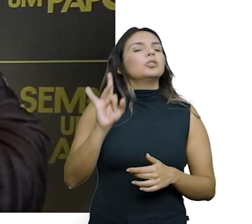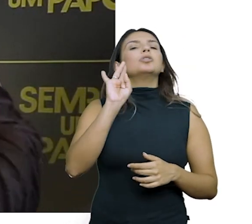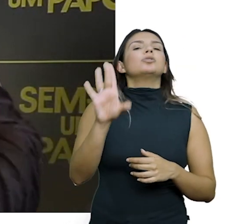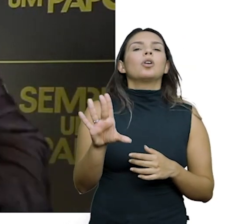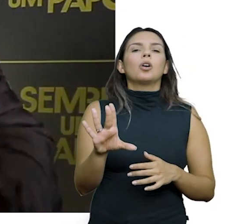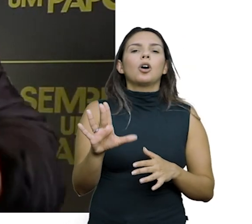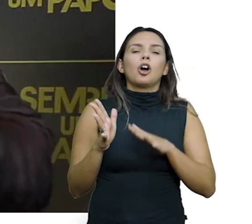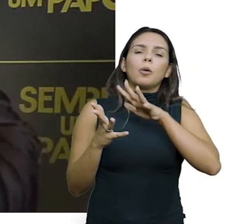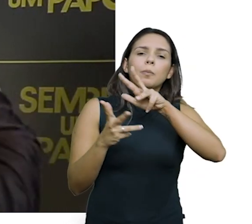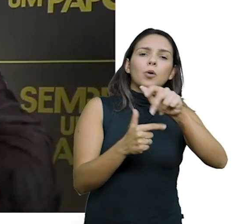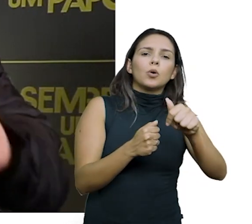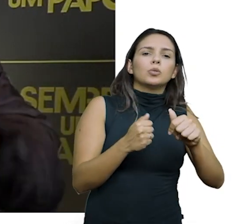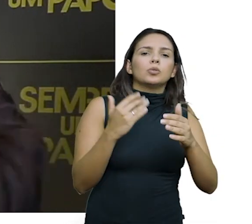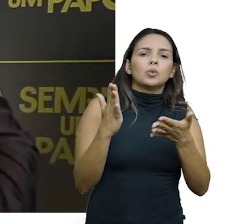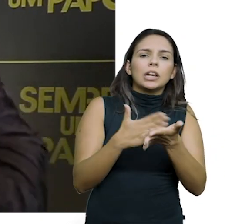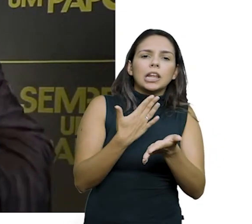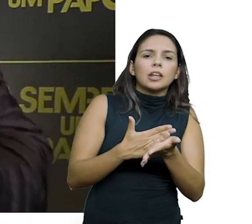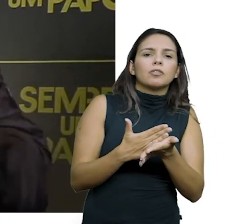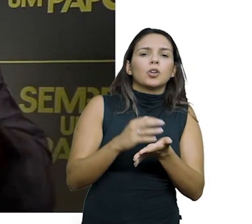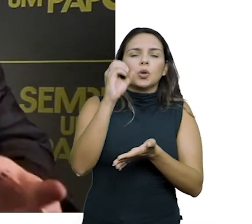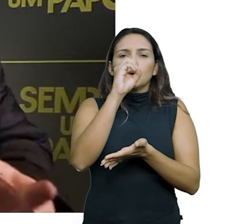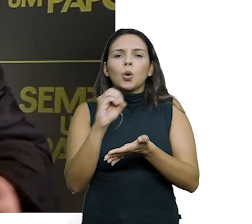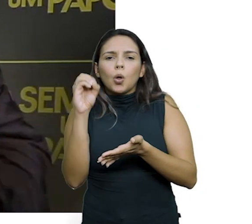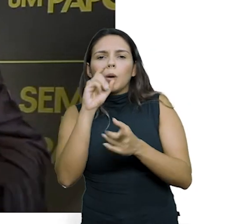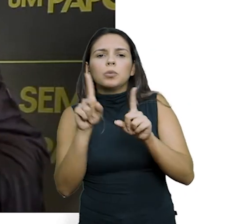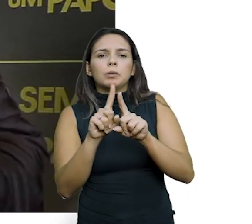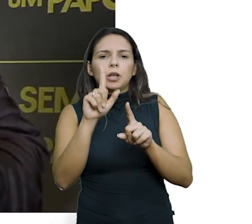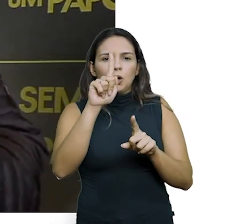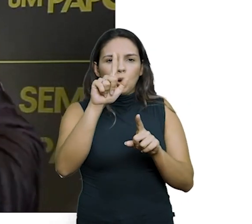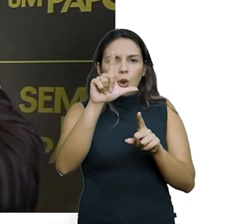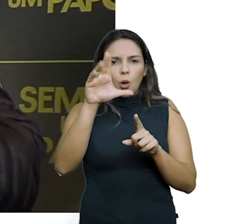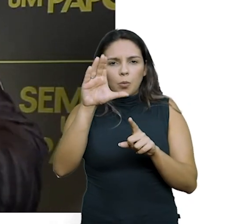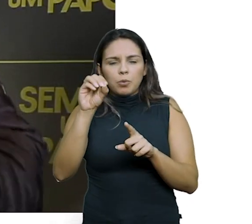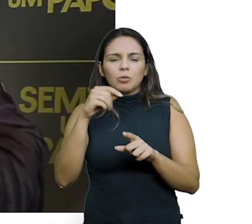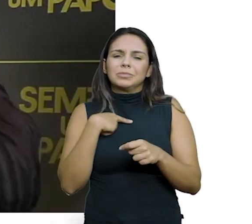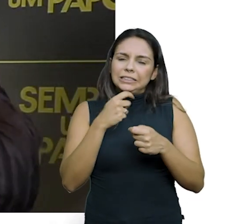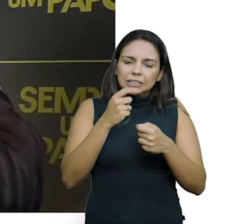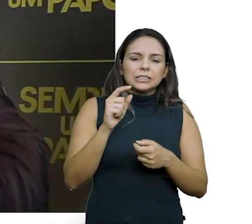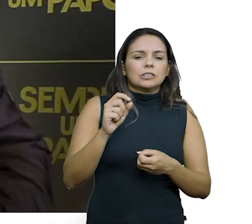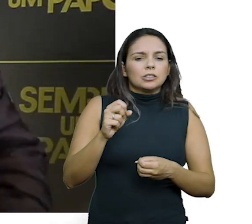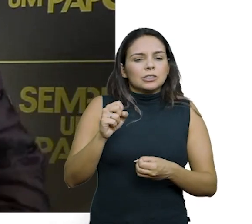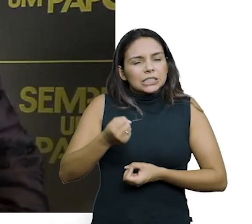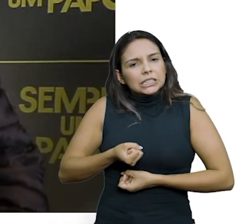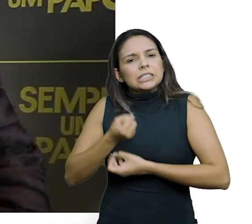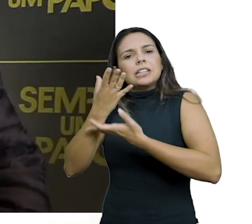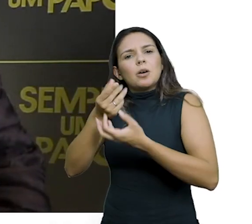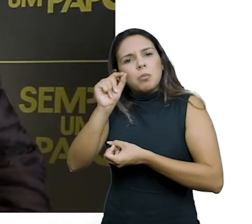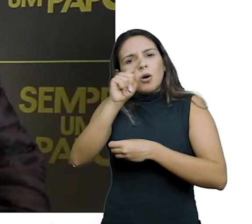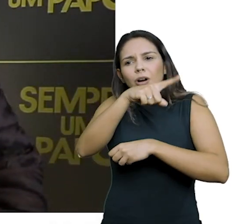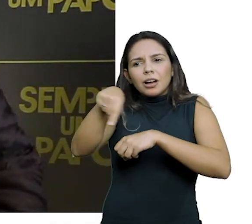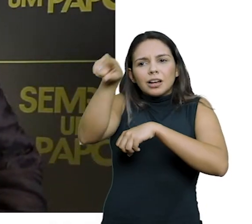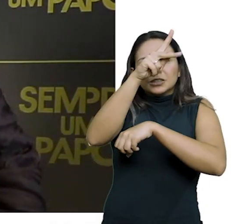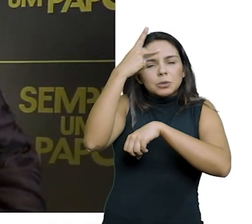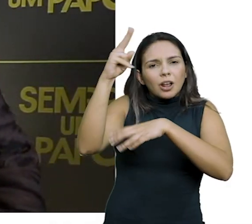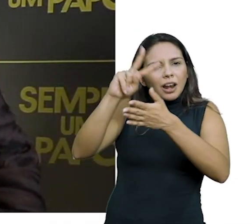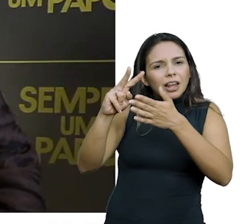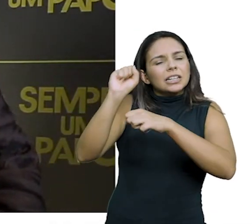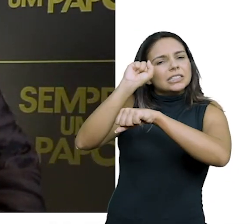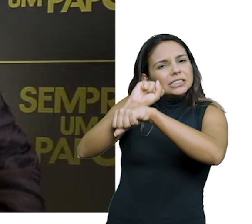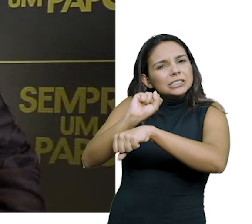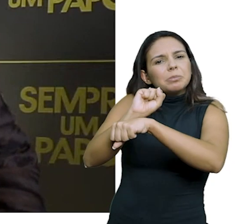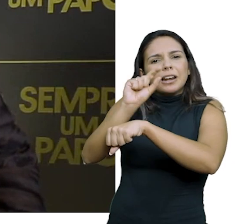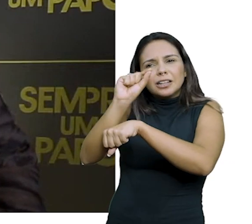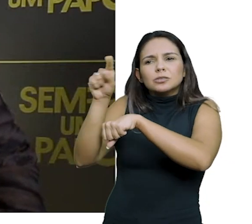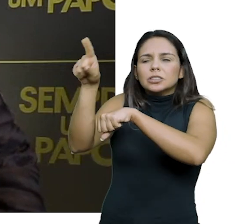só no Mundo Livre, na Band News, no Globo, onde for. A gente tem que entregar um pouquinho de esperança nesses tempos